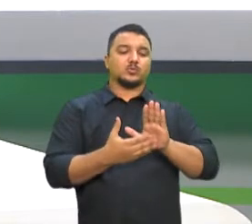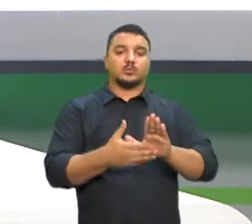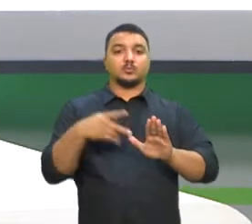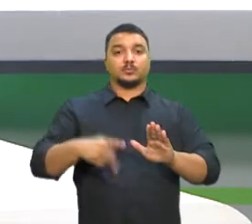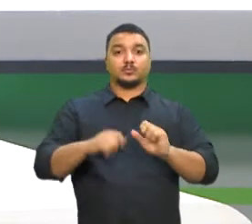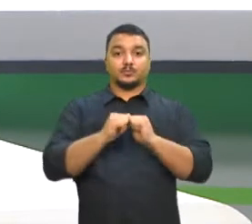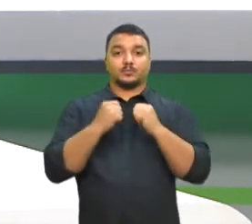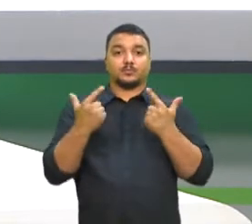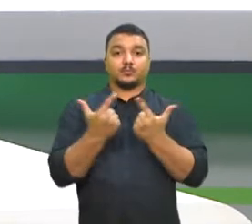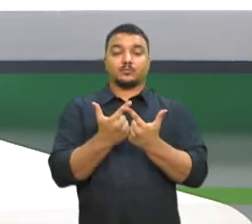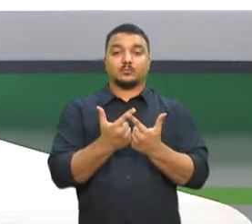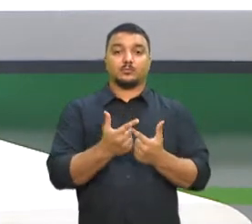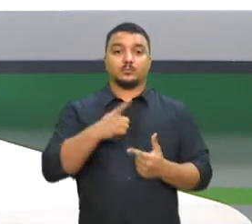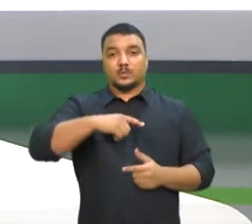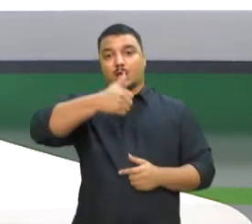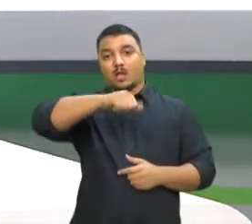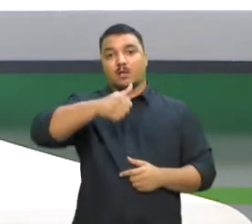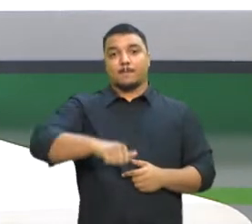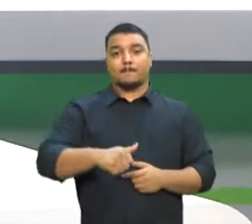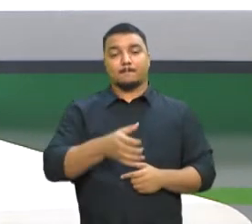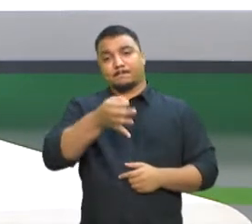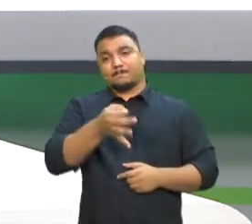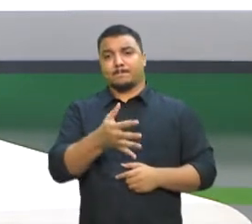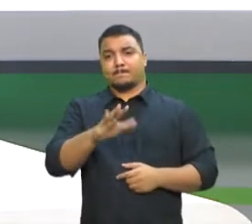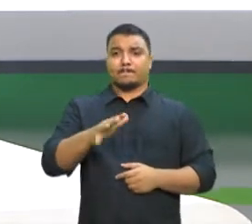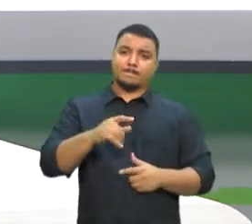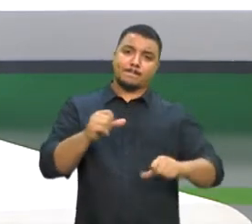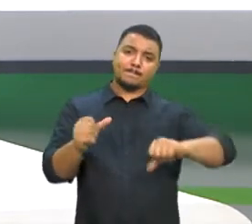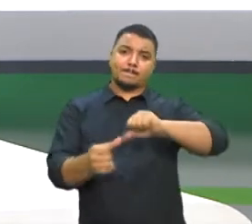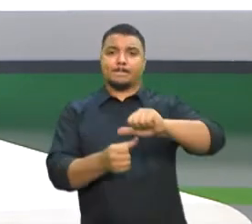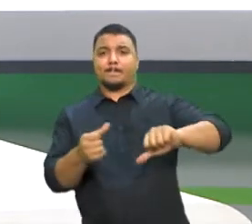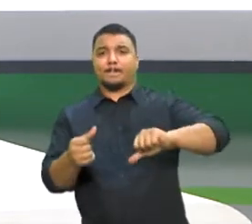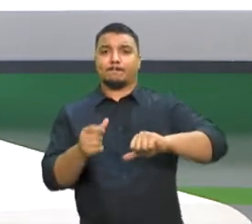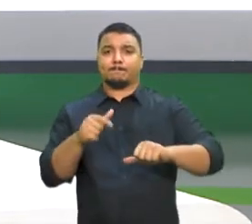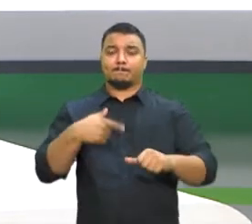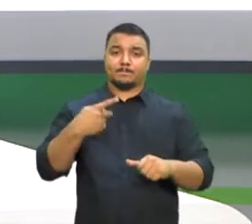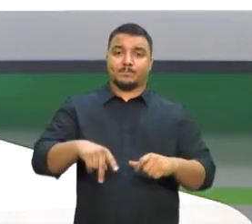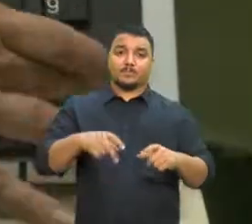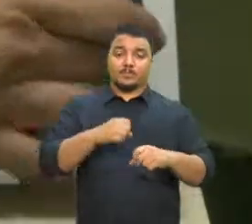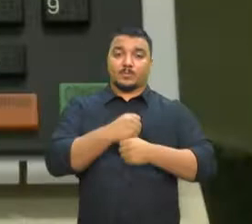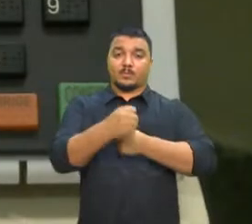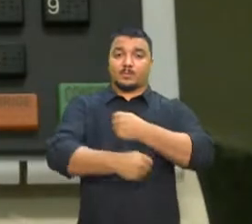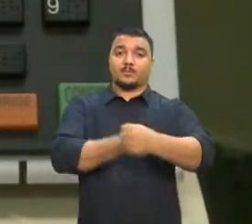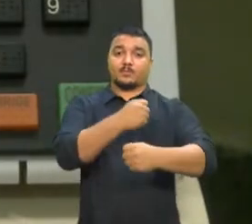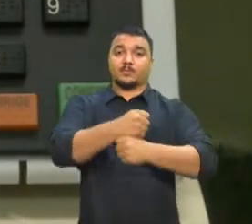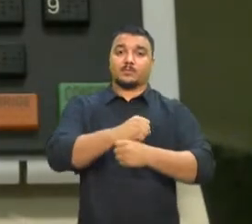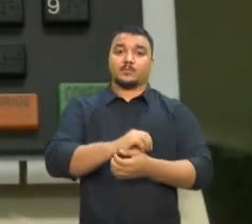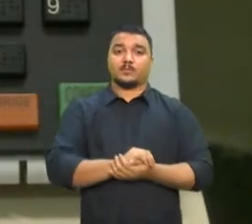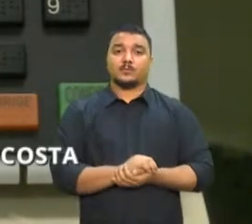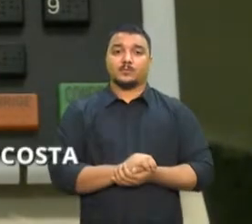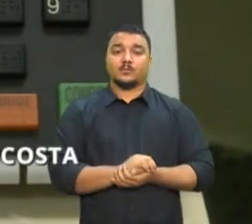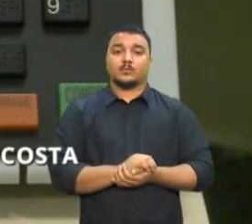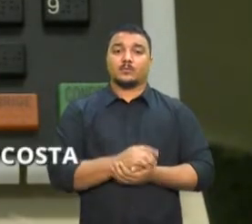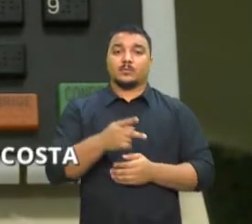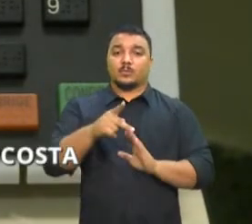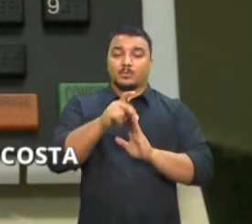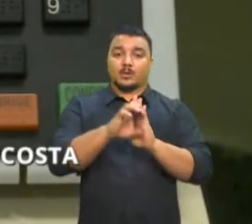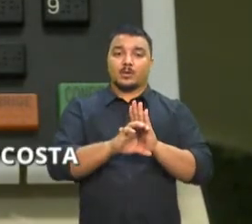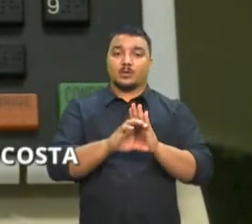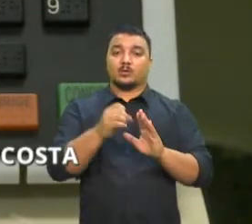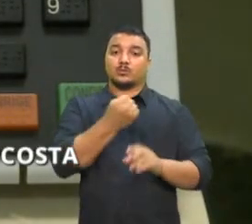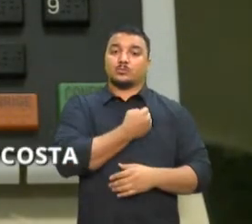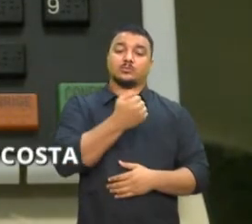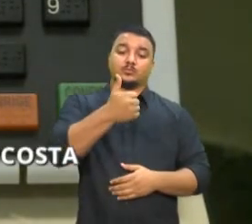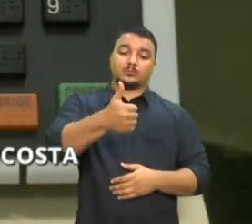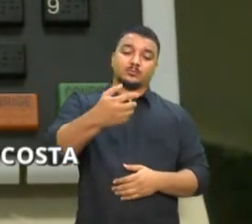os parlamentares avaliaram a possibilidade da mudança para o pleito do ano que vem. A PEC número 135